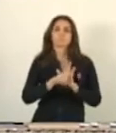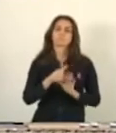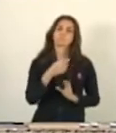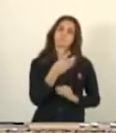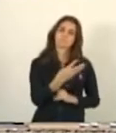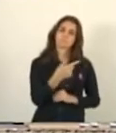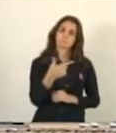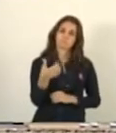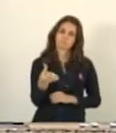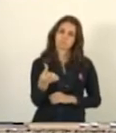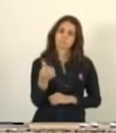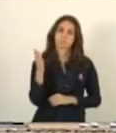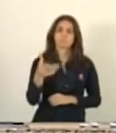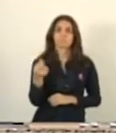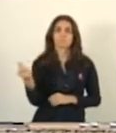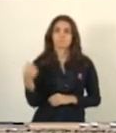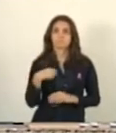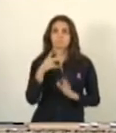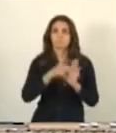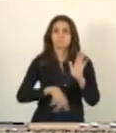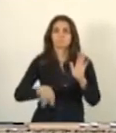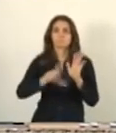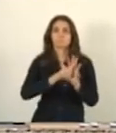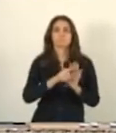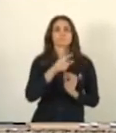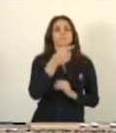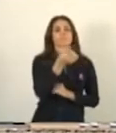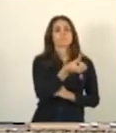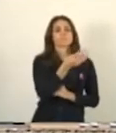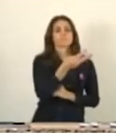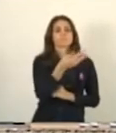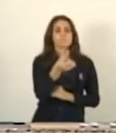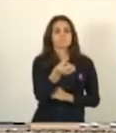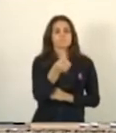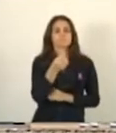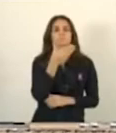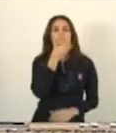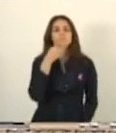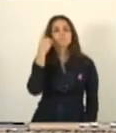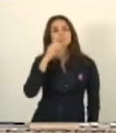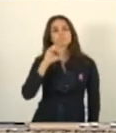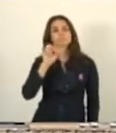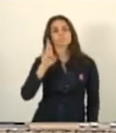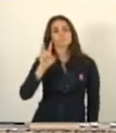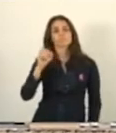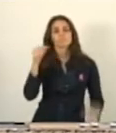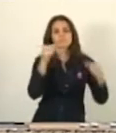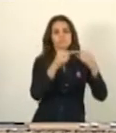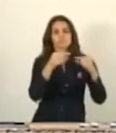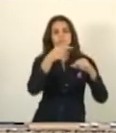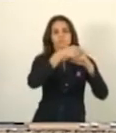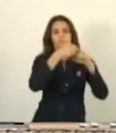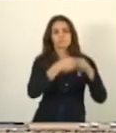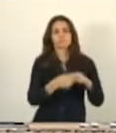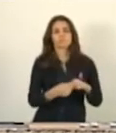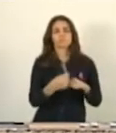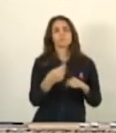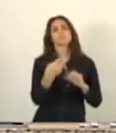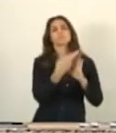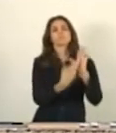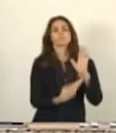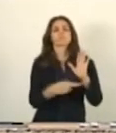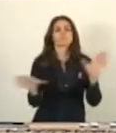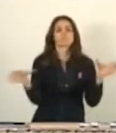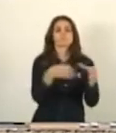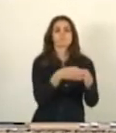426-2021. Próximo item, projeto de lei 636, deputado Carlos Von, após o cumprimento do artigo 120 do regimento interno,